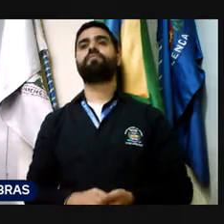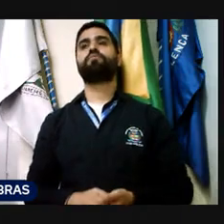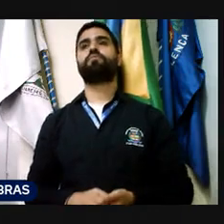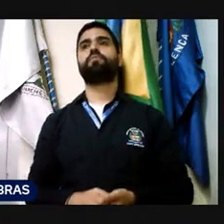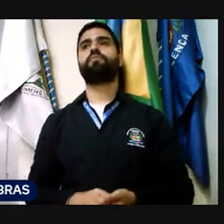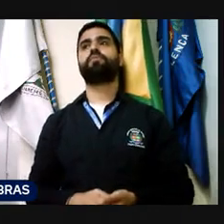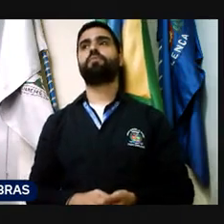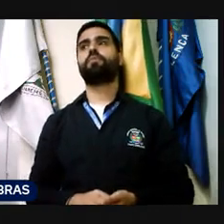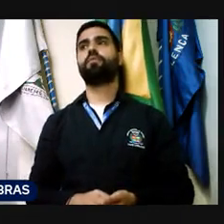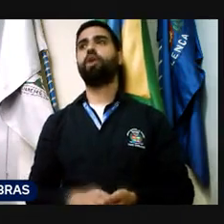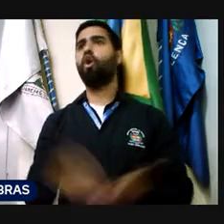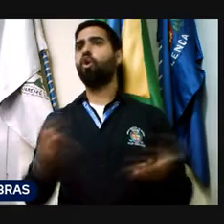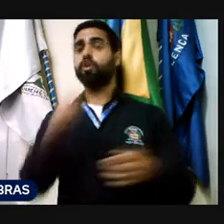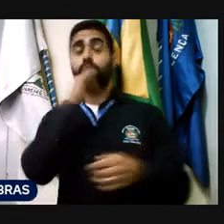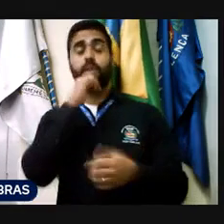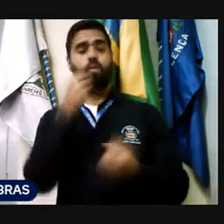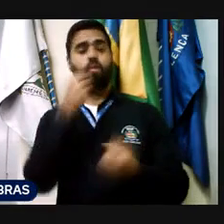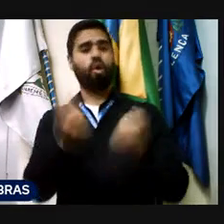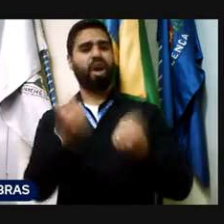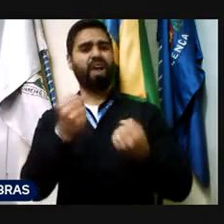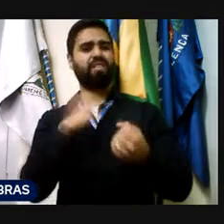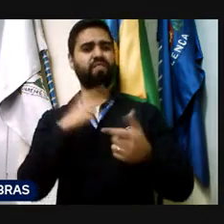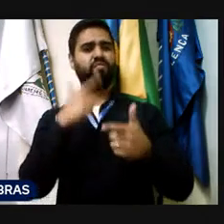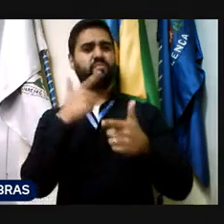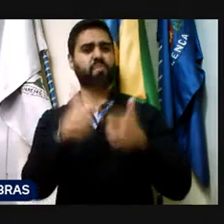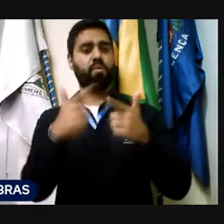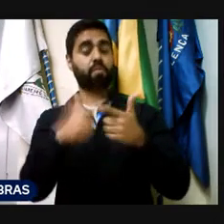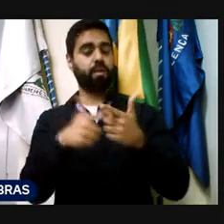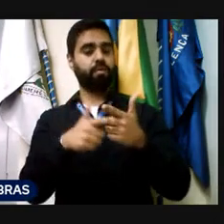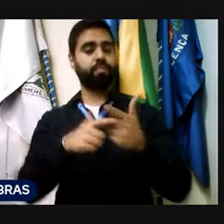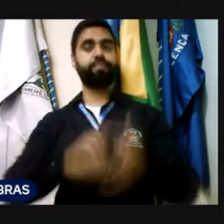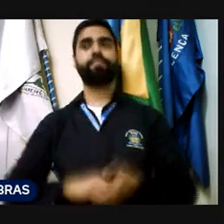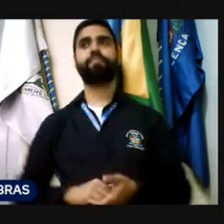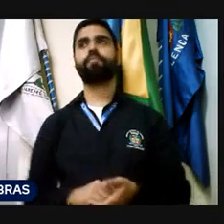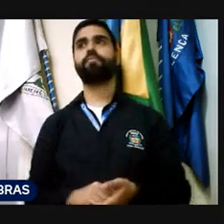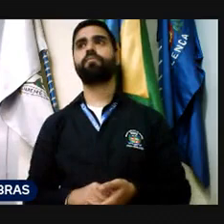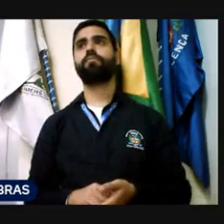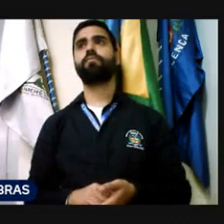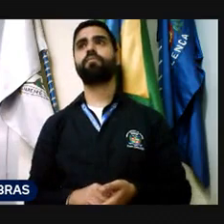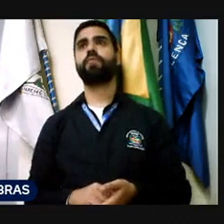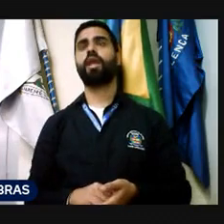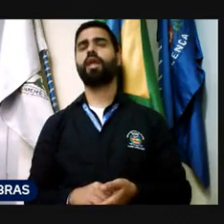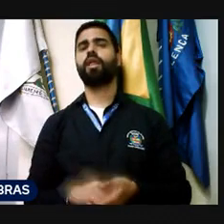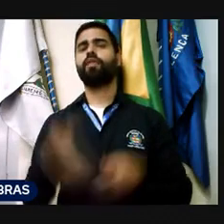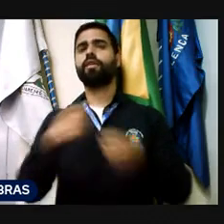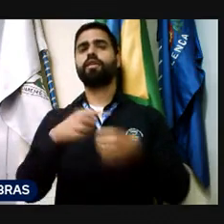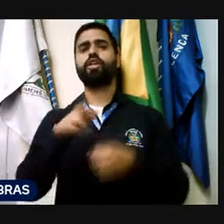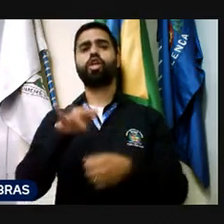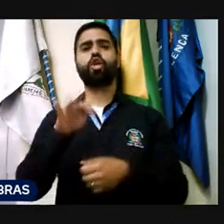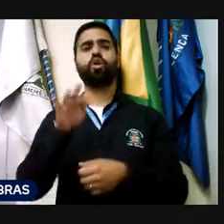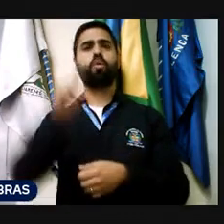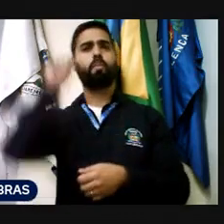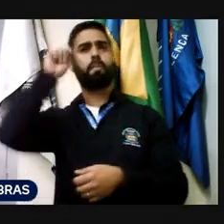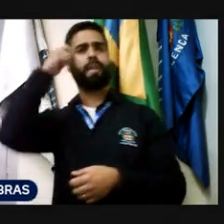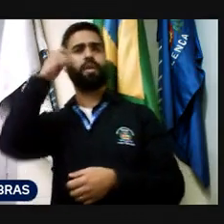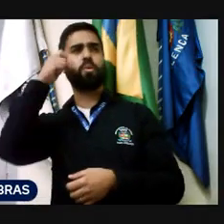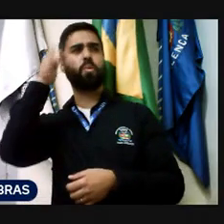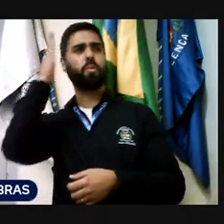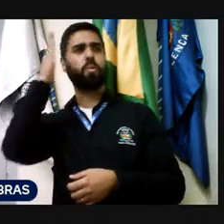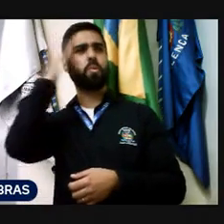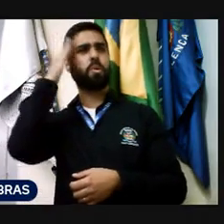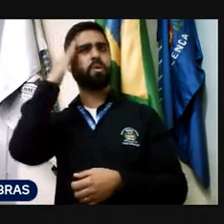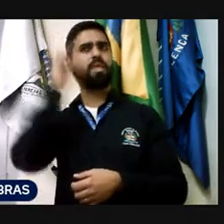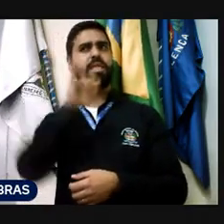carro deu um problema, o Voyage, lá na cidade de Rio Preto. Eu não sei se